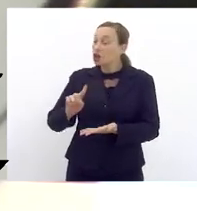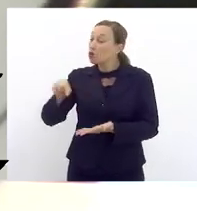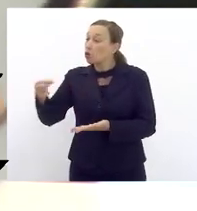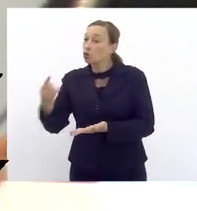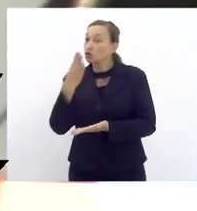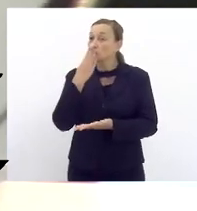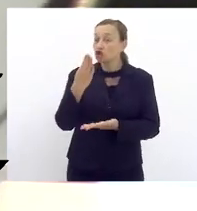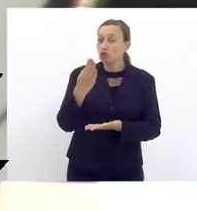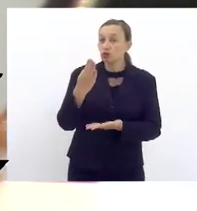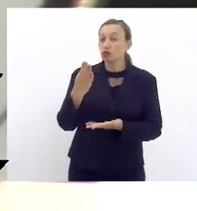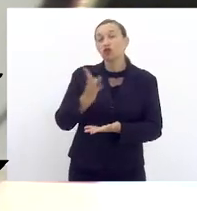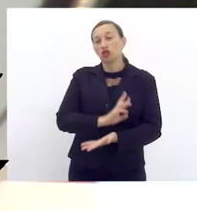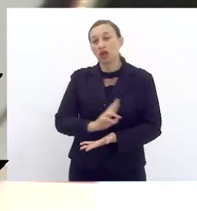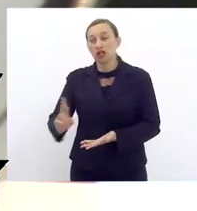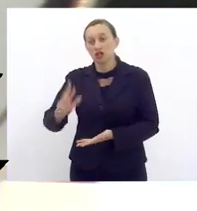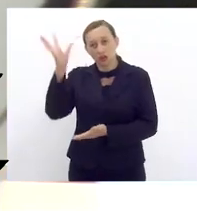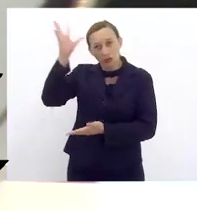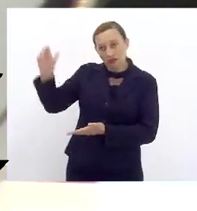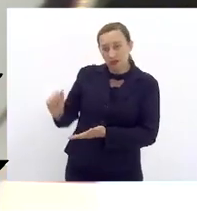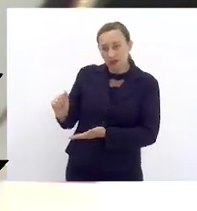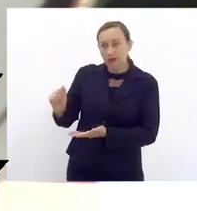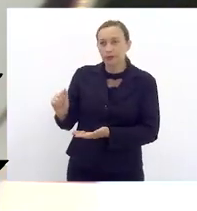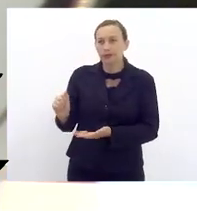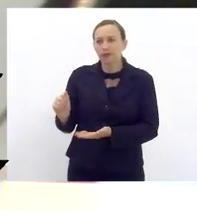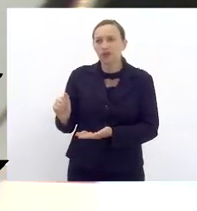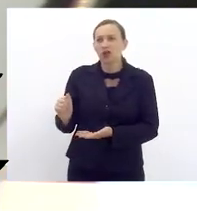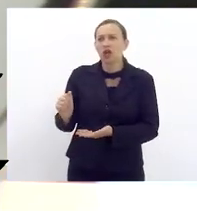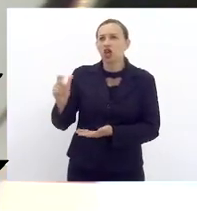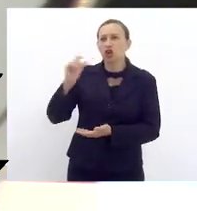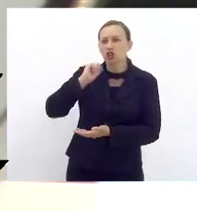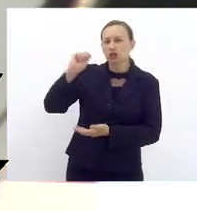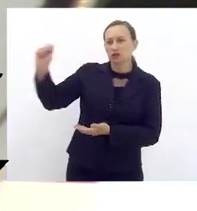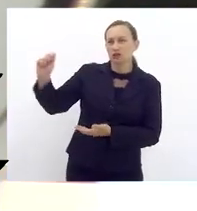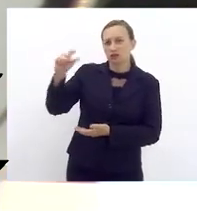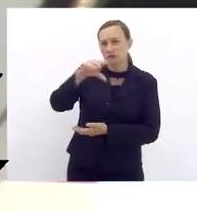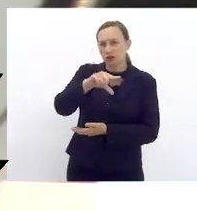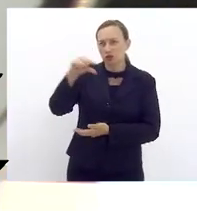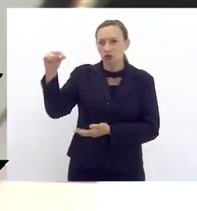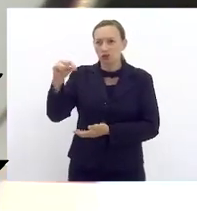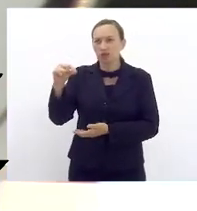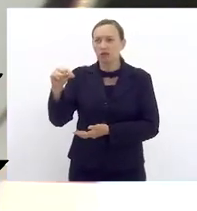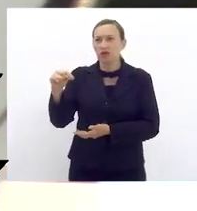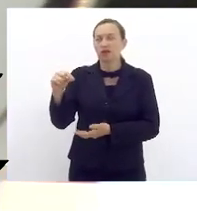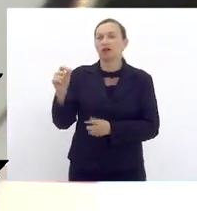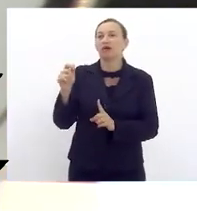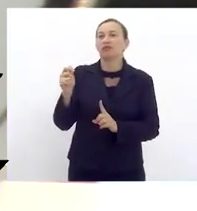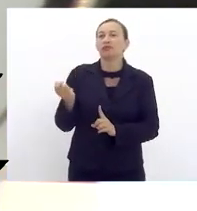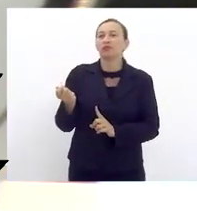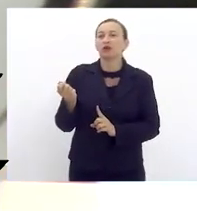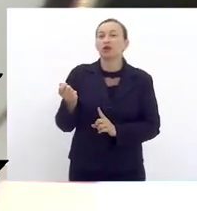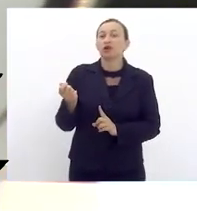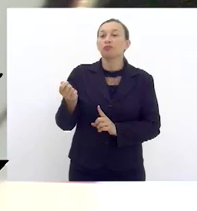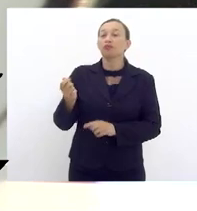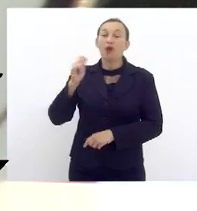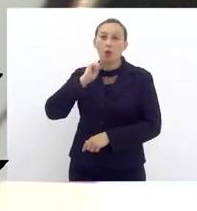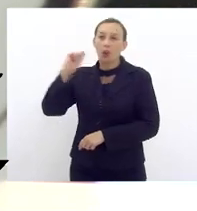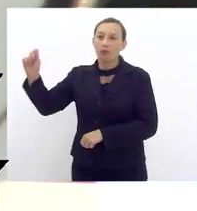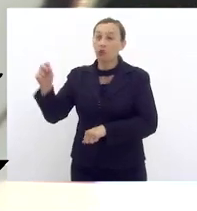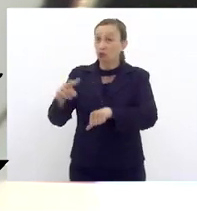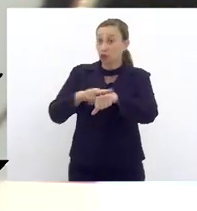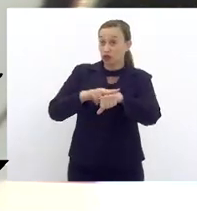sentido eu achei muito feliz a escolha desse mês abril porque nós fazemos aqui nessa casa o Abril Verde